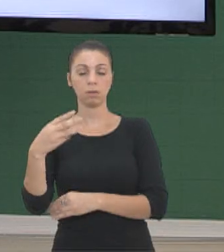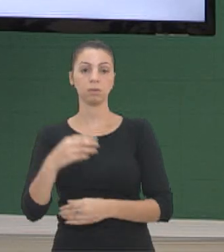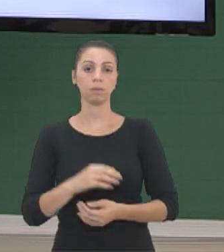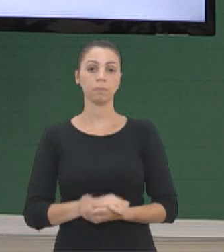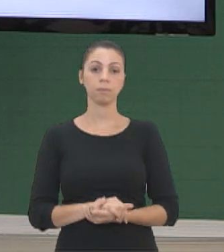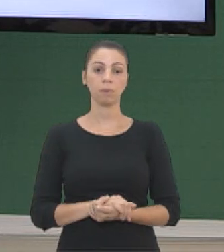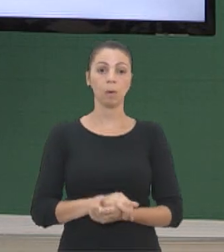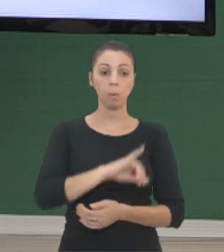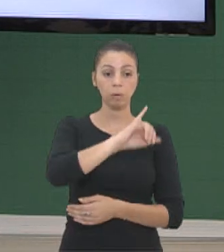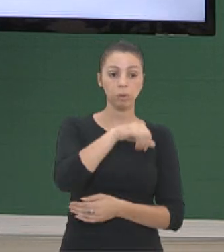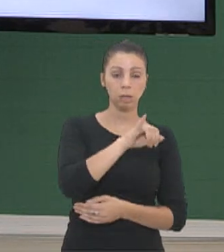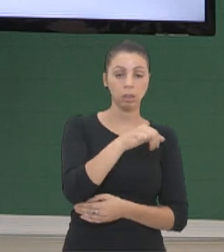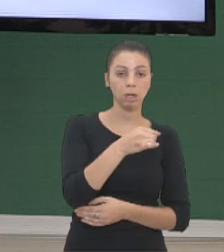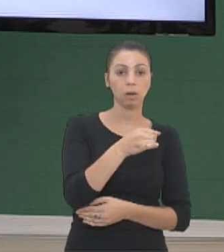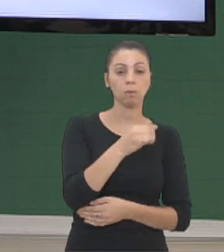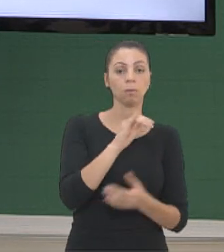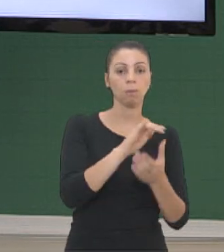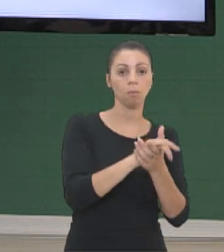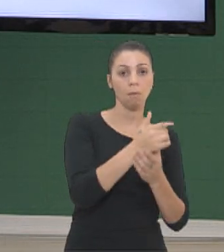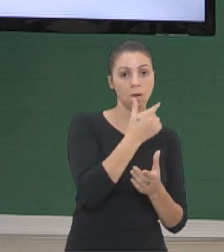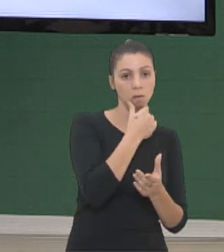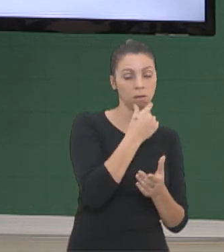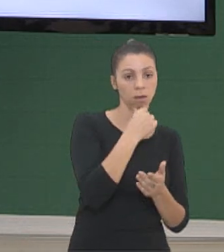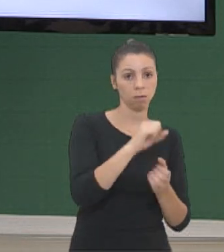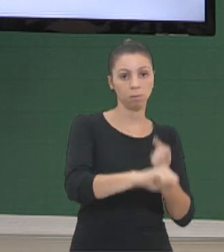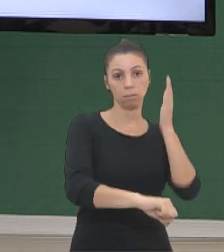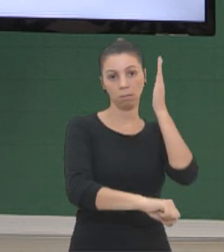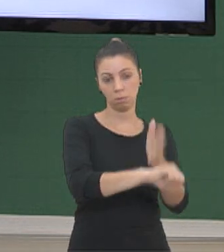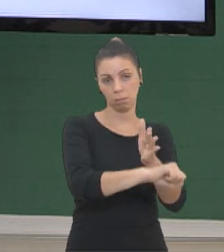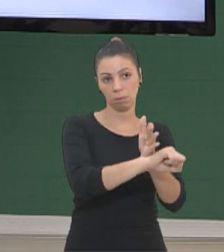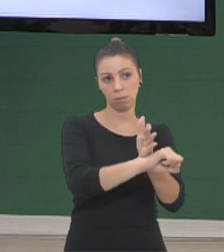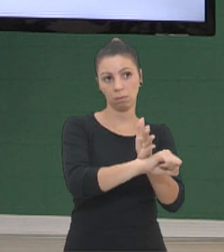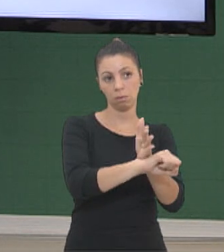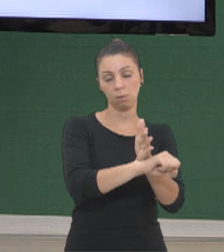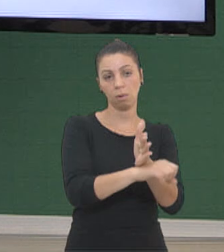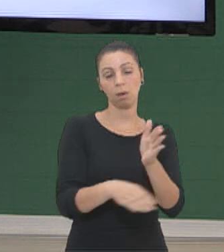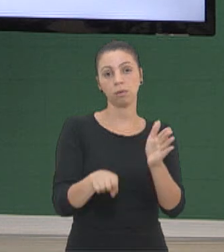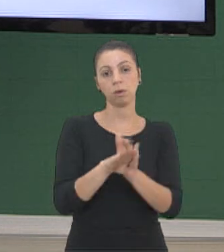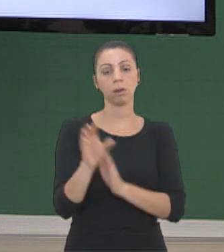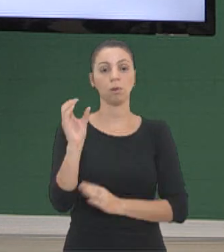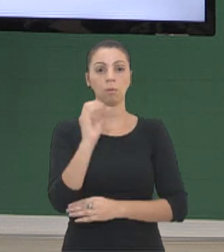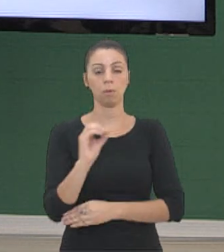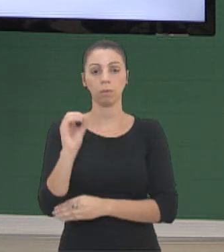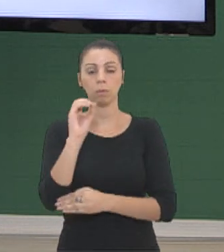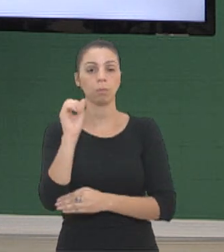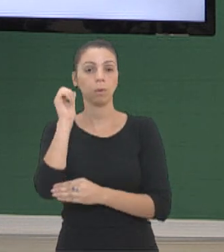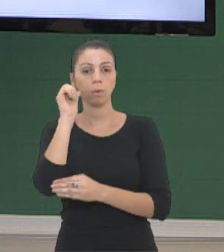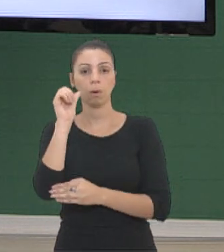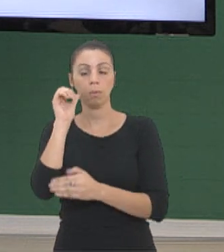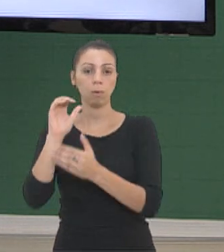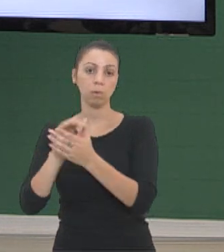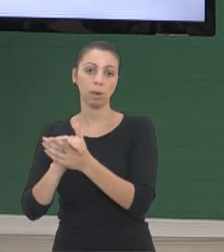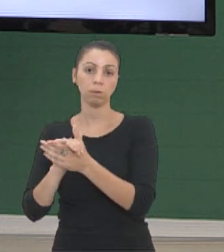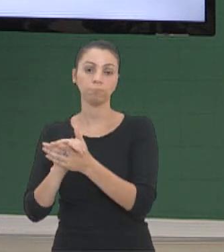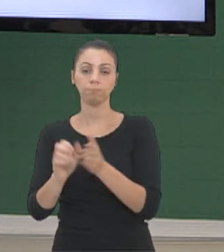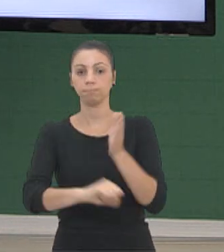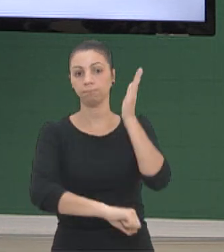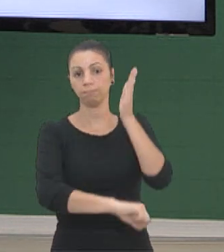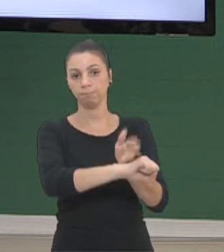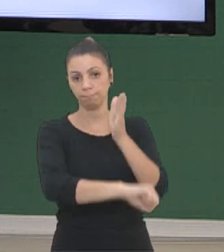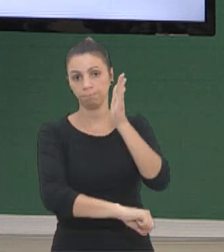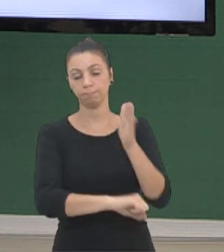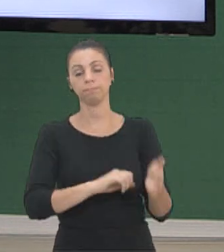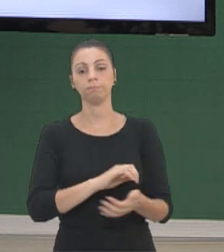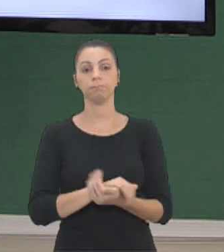esposa. Então, era necessário não deixar ninguém para trás. A família real tinha que ser eliminada. Há